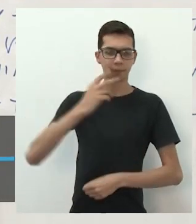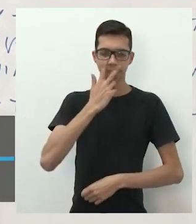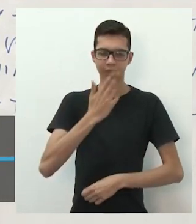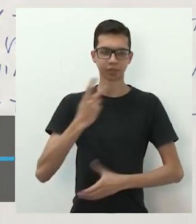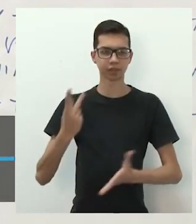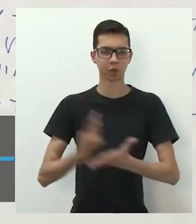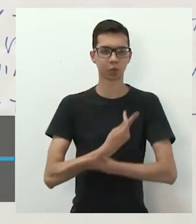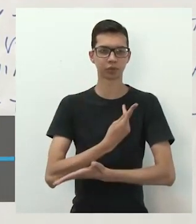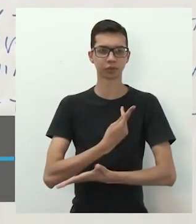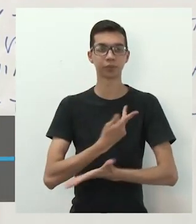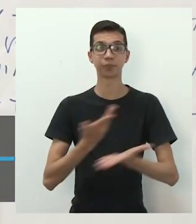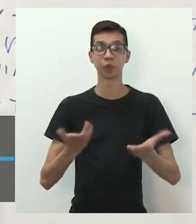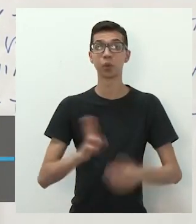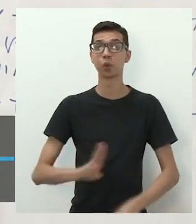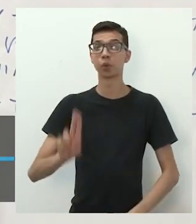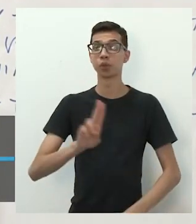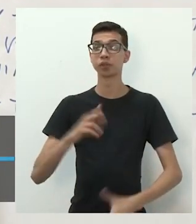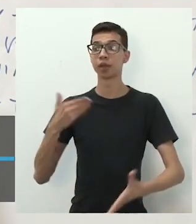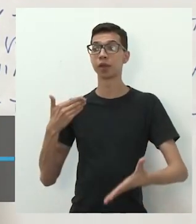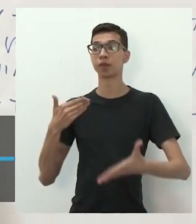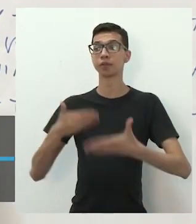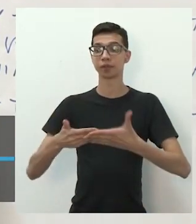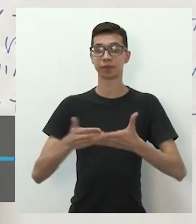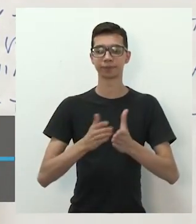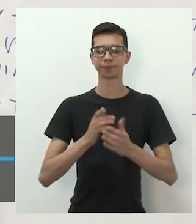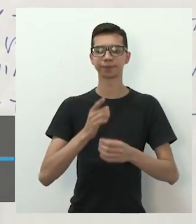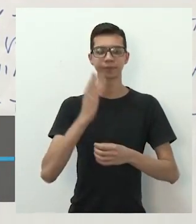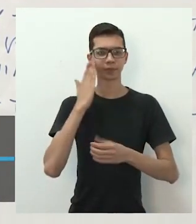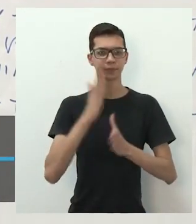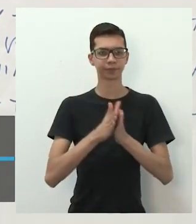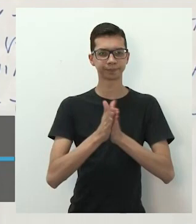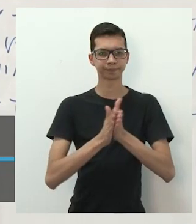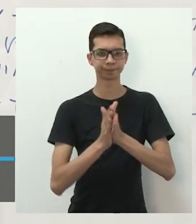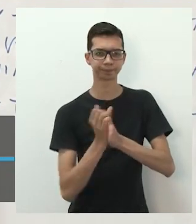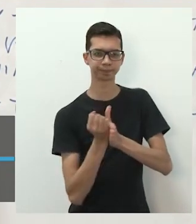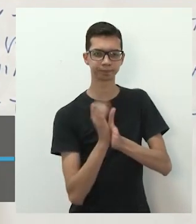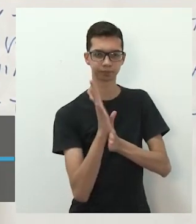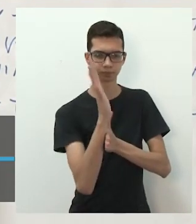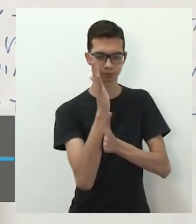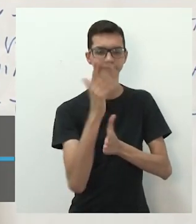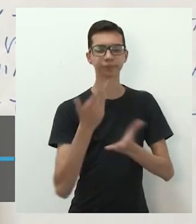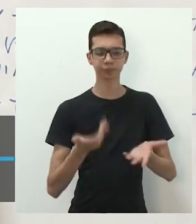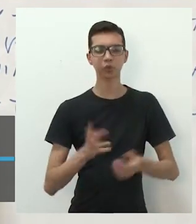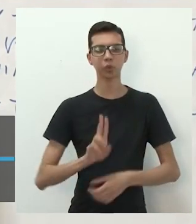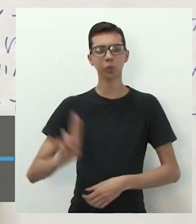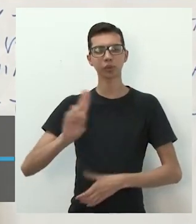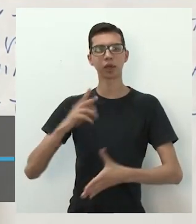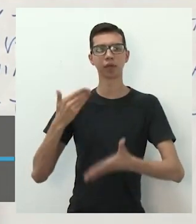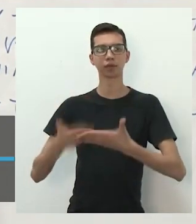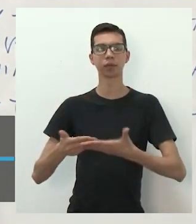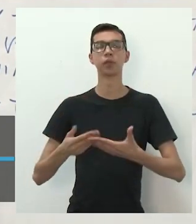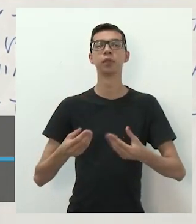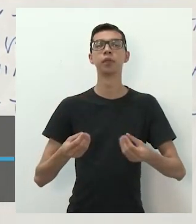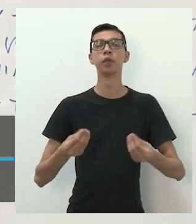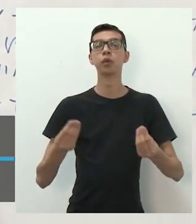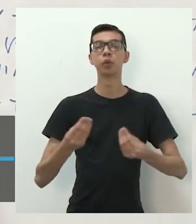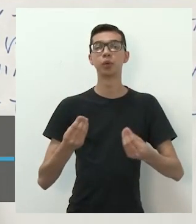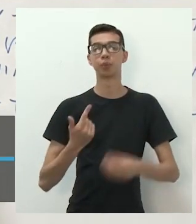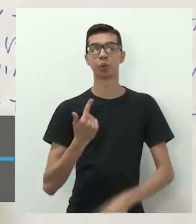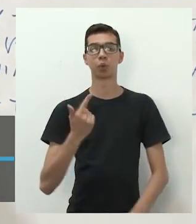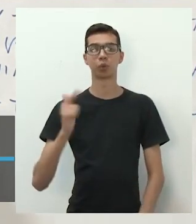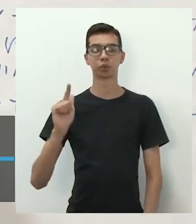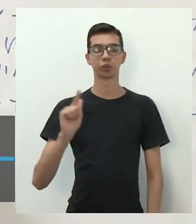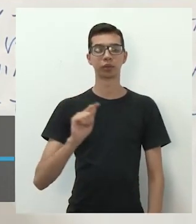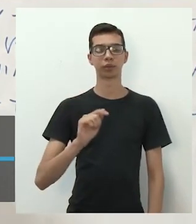famosas e usadas até hoje no cinema, criadas aí pelo Méliès, tá? A incrustação como que é feita nessa